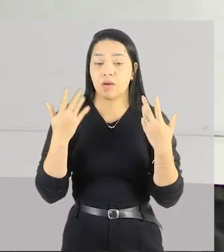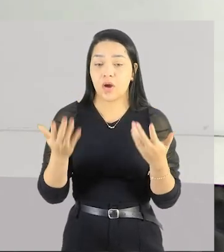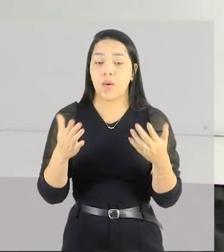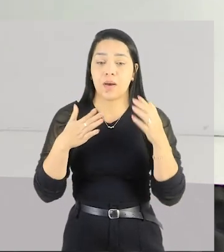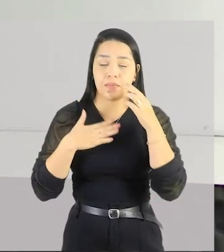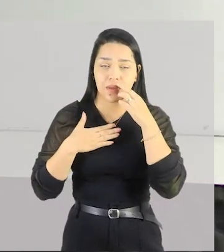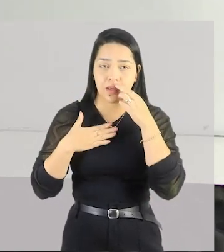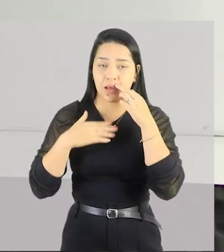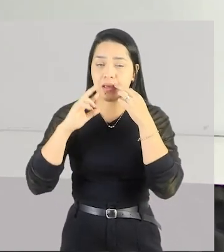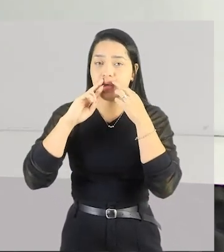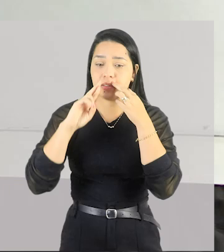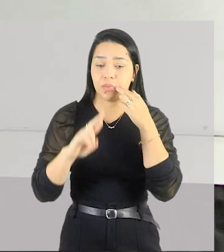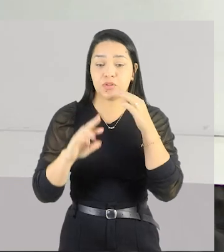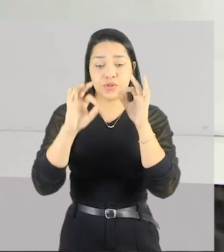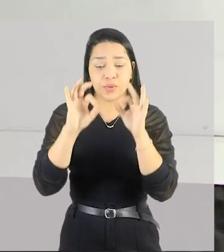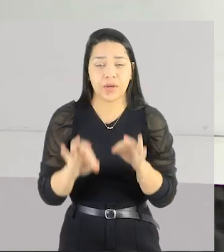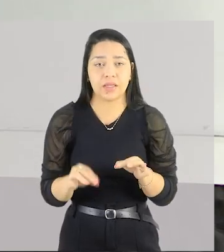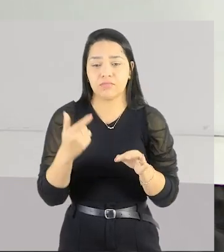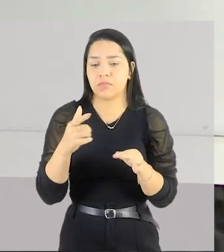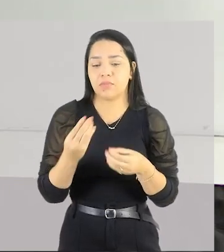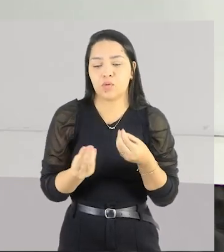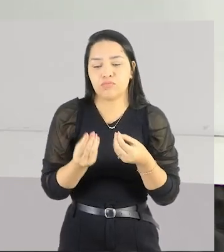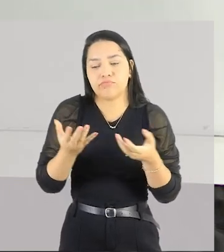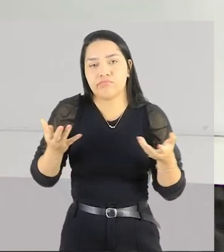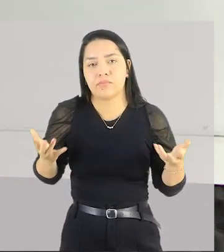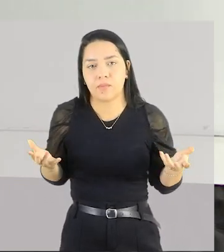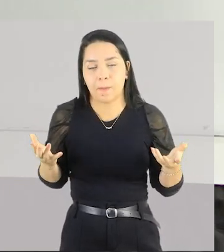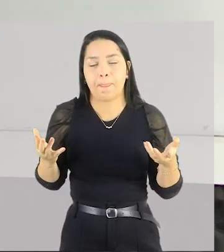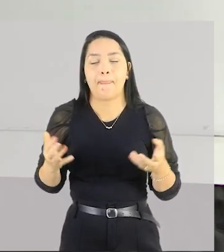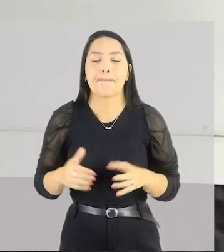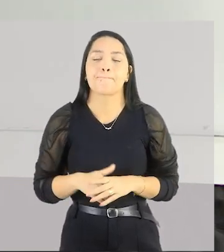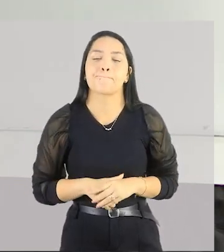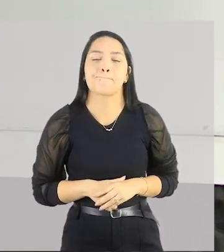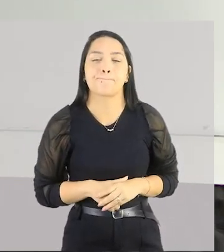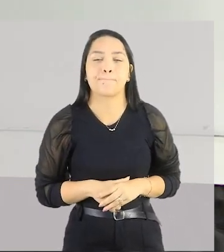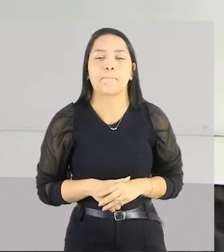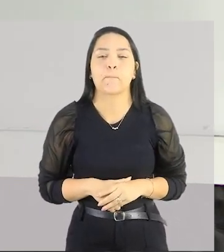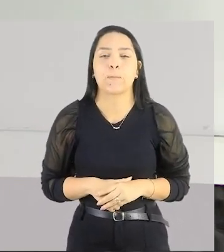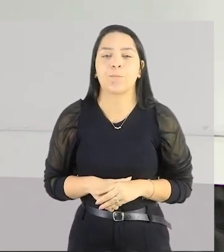minha resposta correta, então não tem para onde correr. Aqui eu tenho